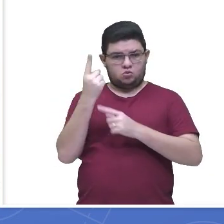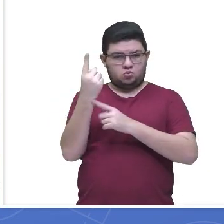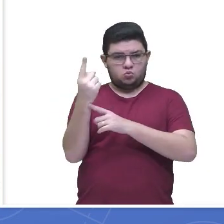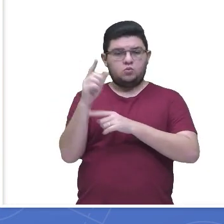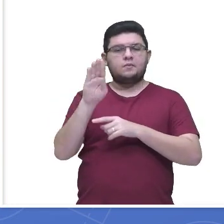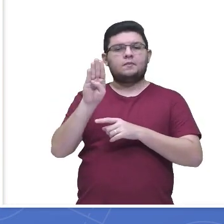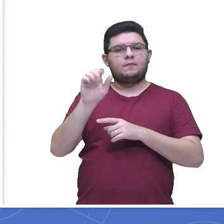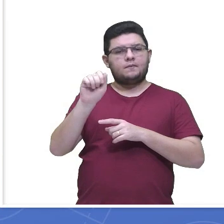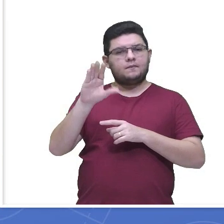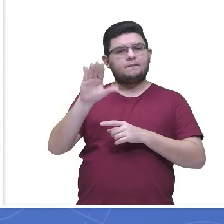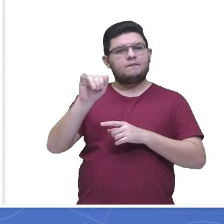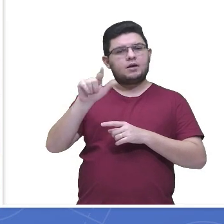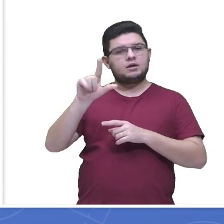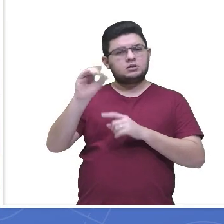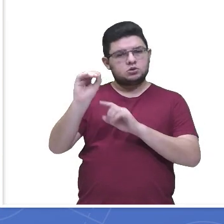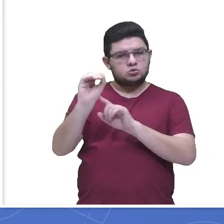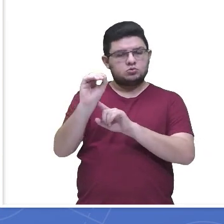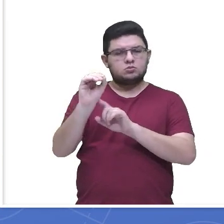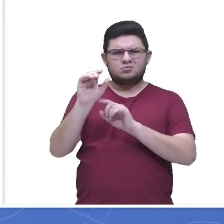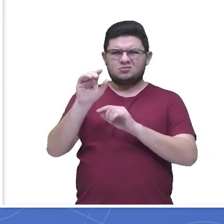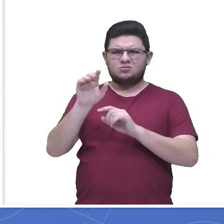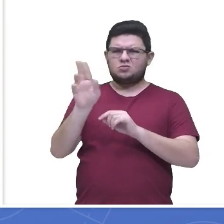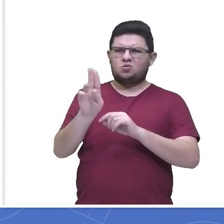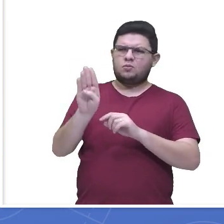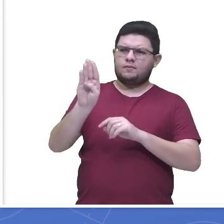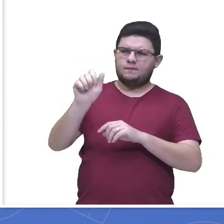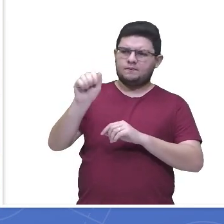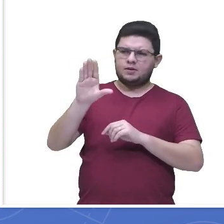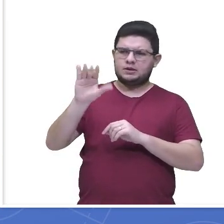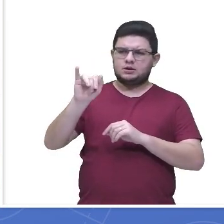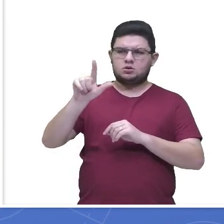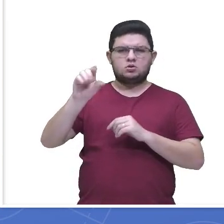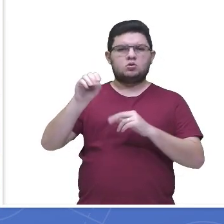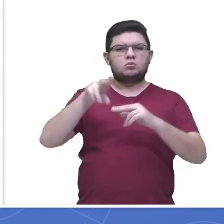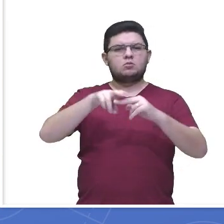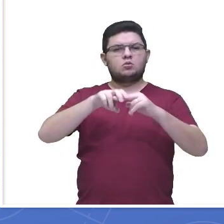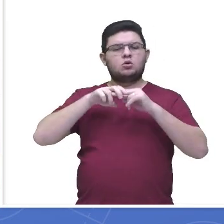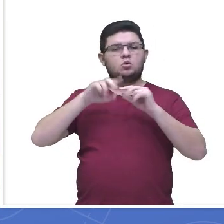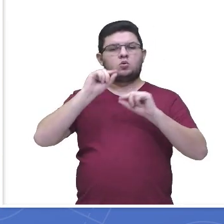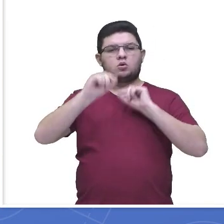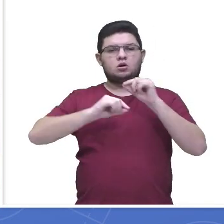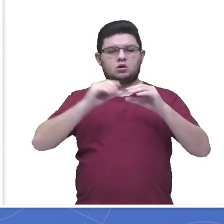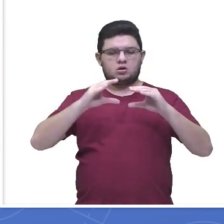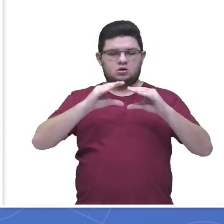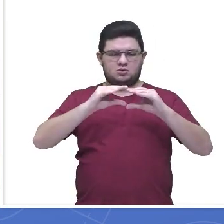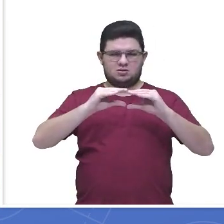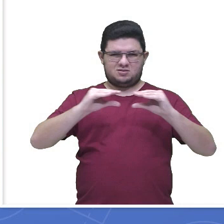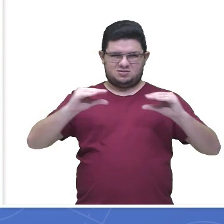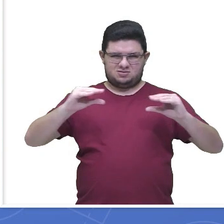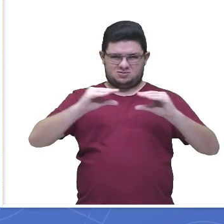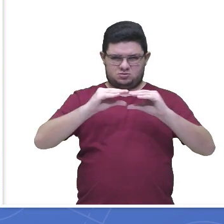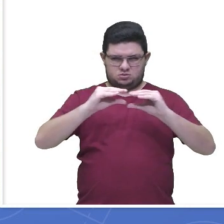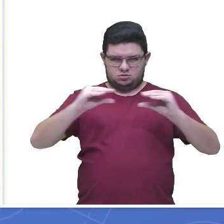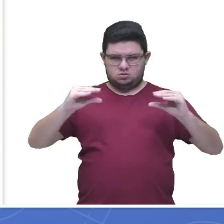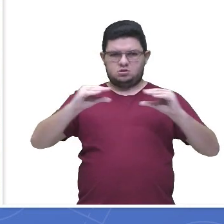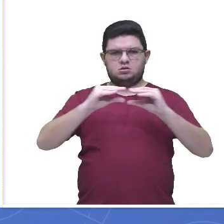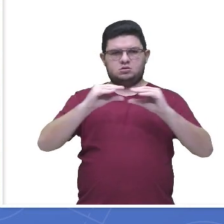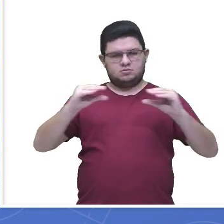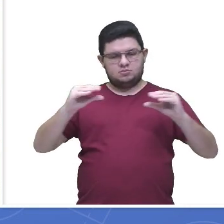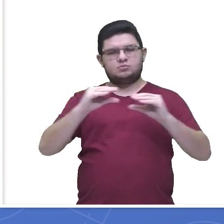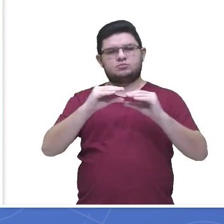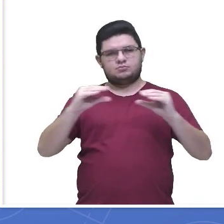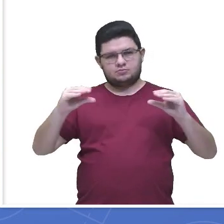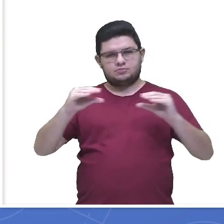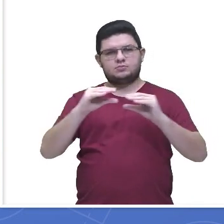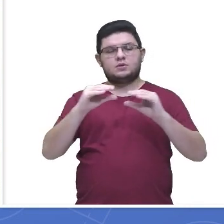o formato dessa bactéria é aquele formato lá de bastonete, né? Aquele formato mais alongado, por exemplo.